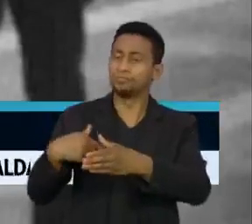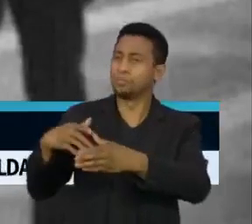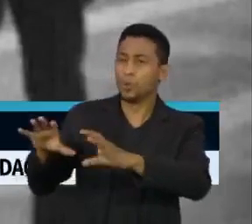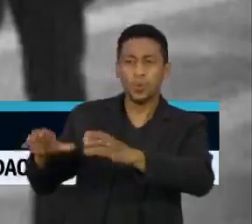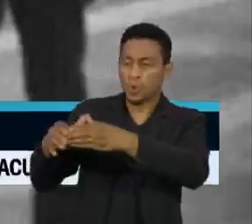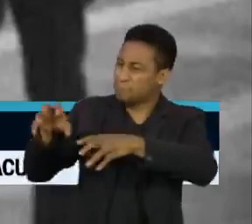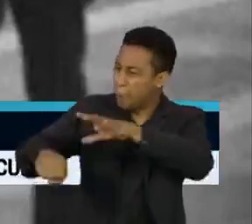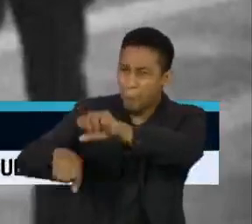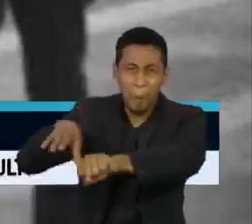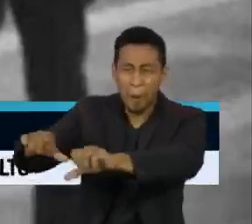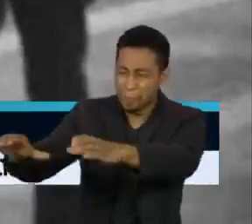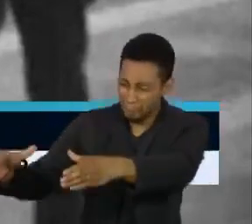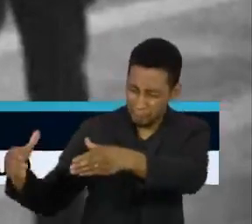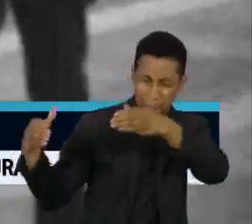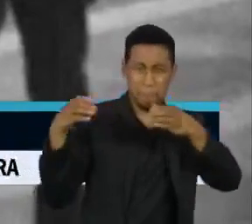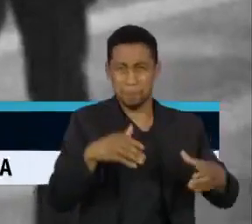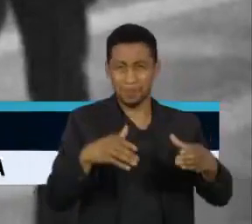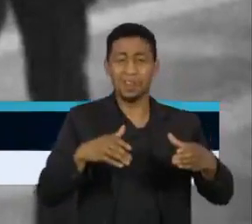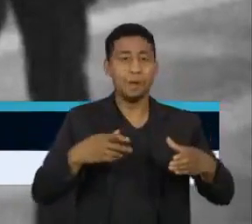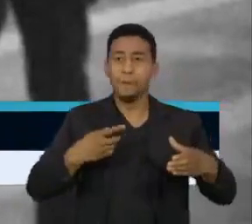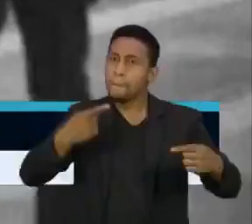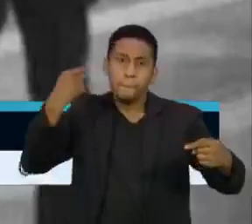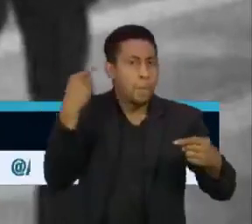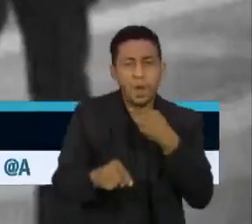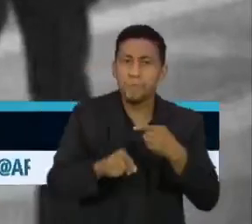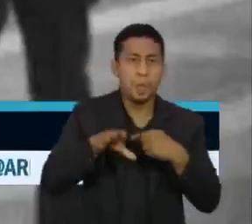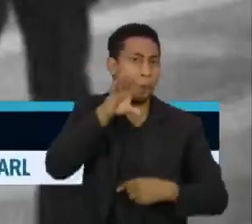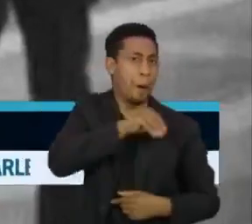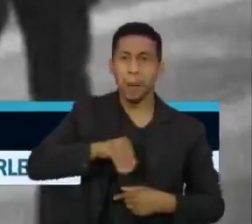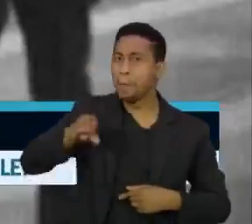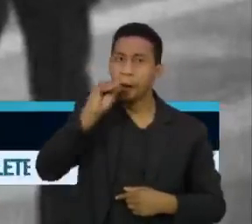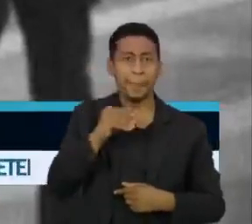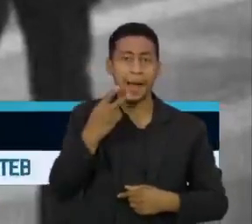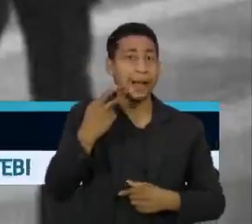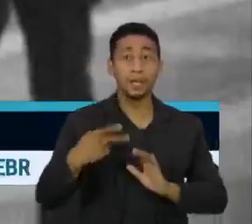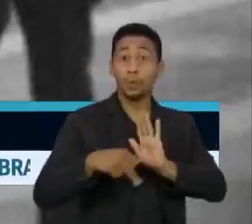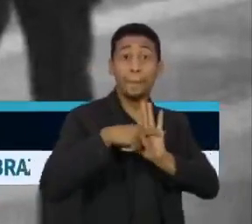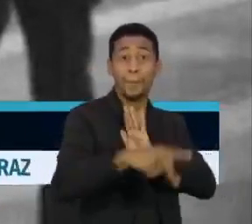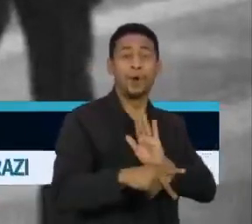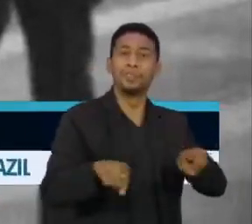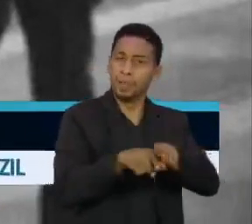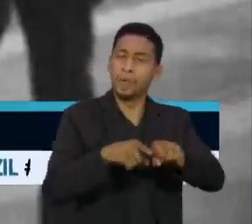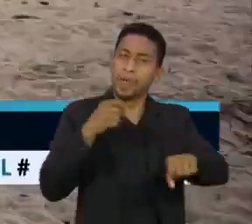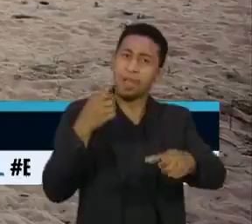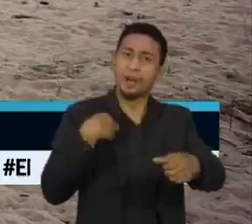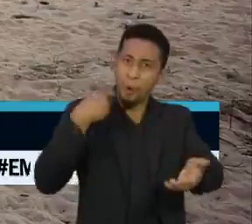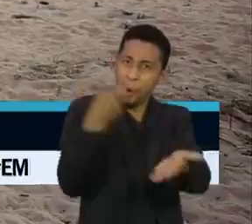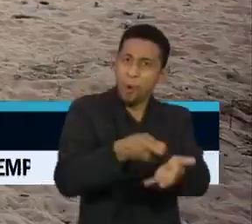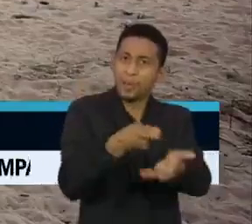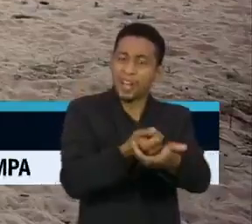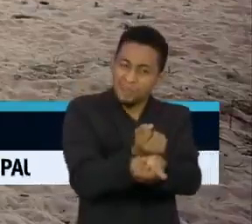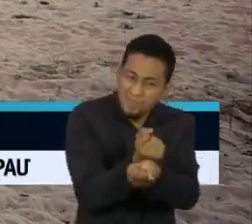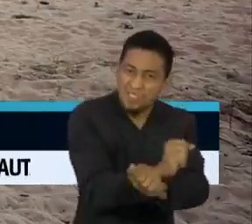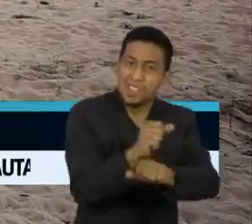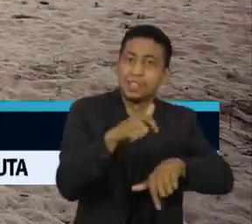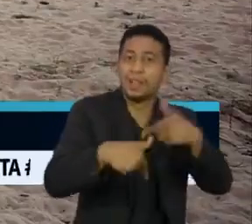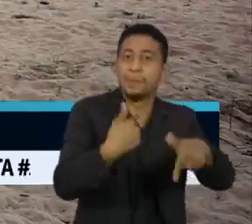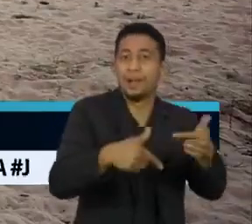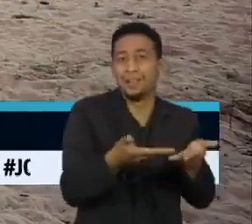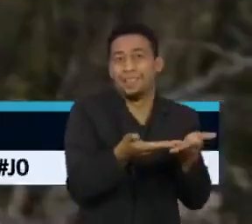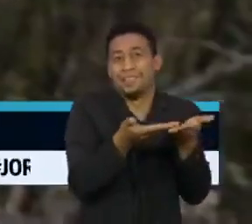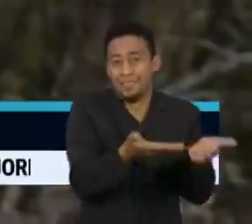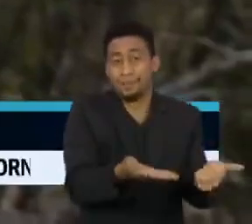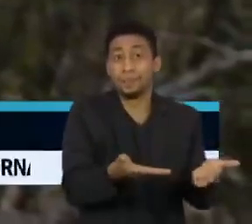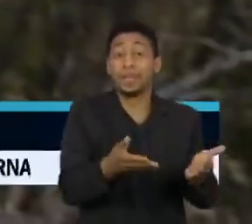famílias inteiras os indígenas eram proibidos de falar a própria língua e obrigados a trabalhar na lavoura em caso de fuga